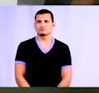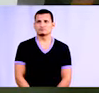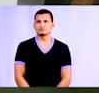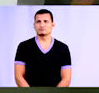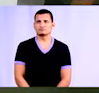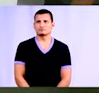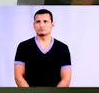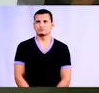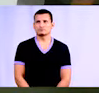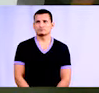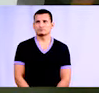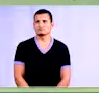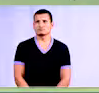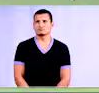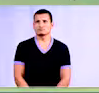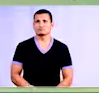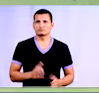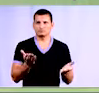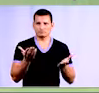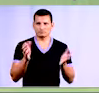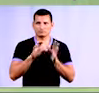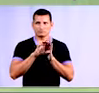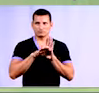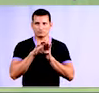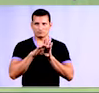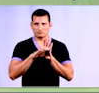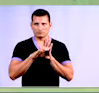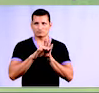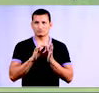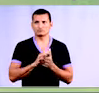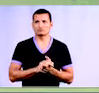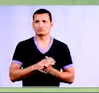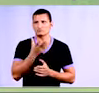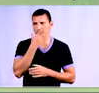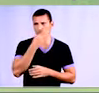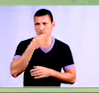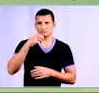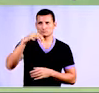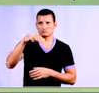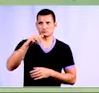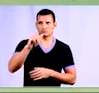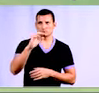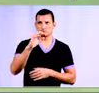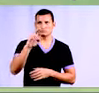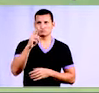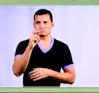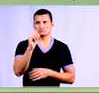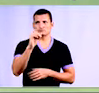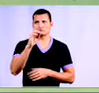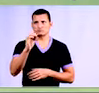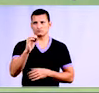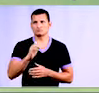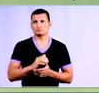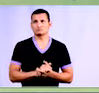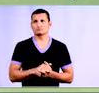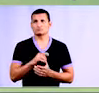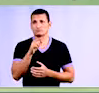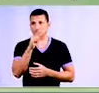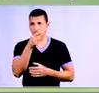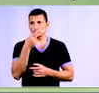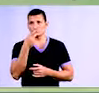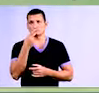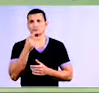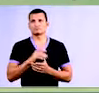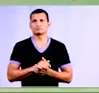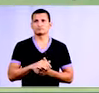observar aqui o conceito que trouxemos do autor Machado. Ele diz: